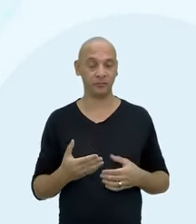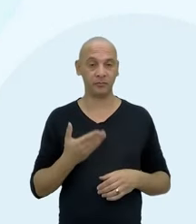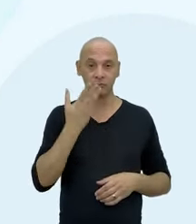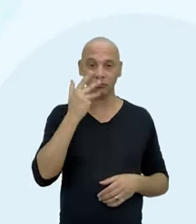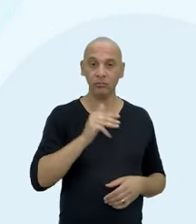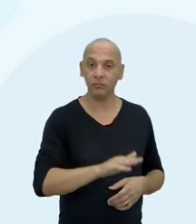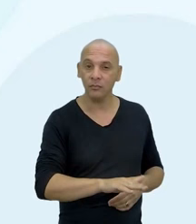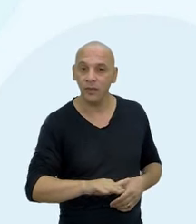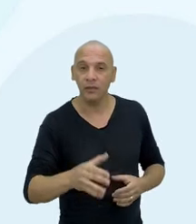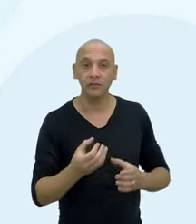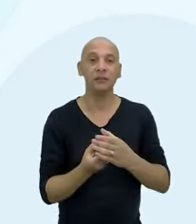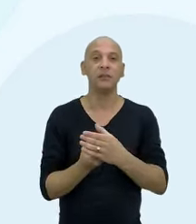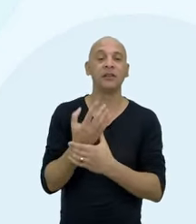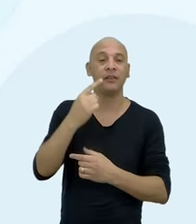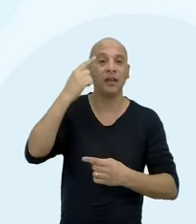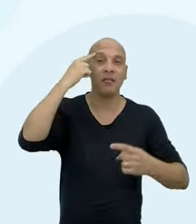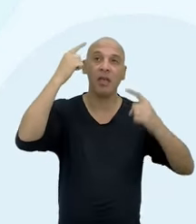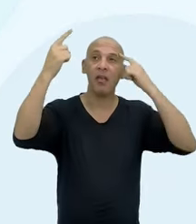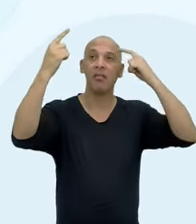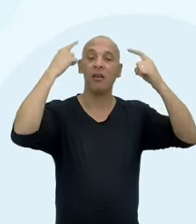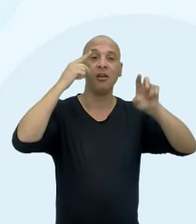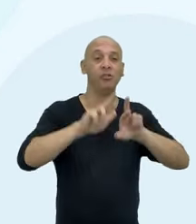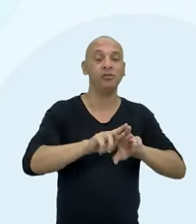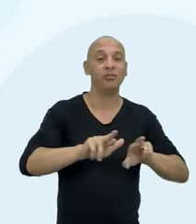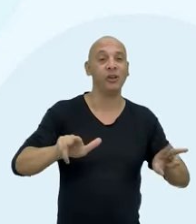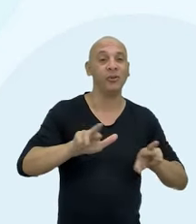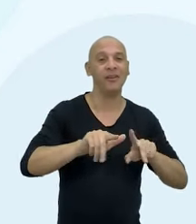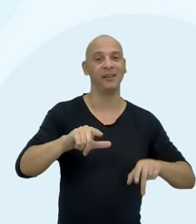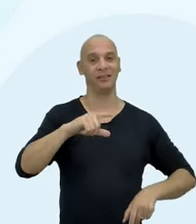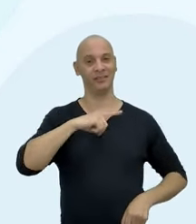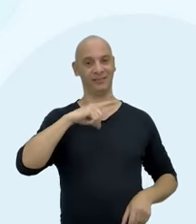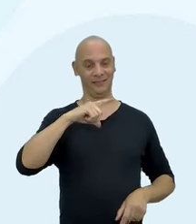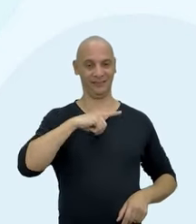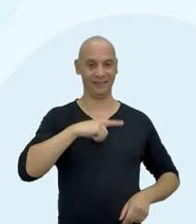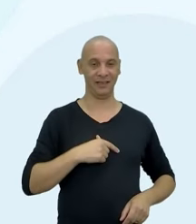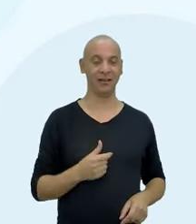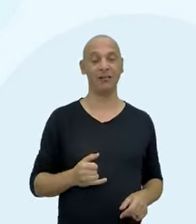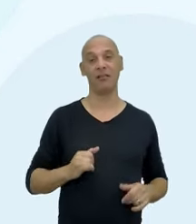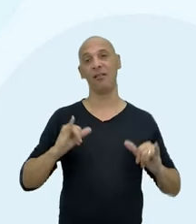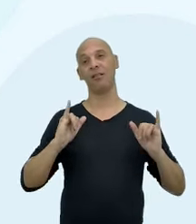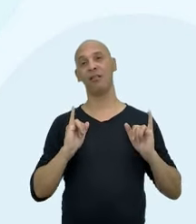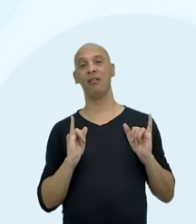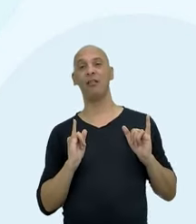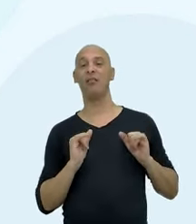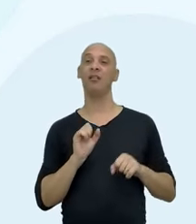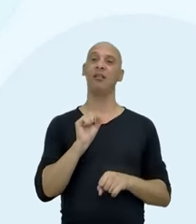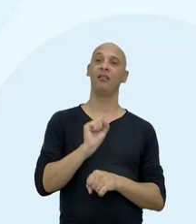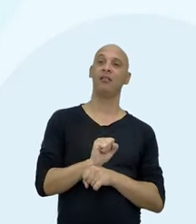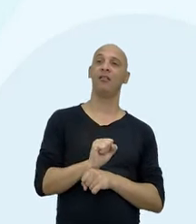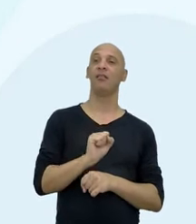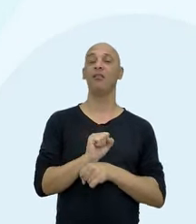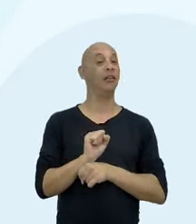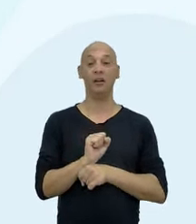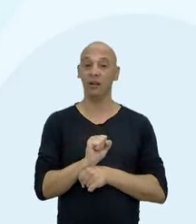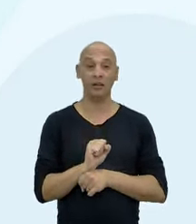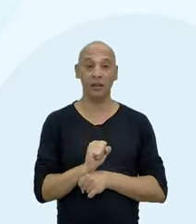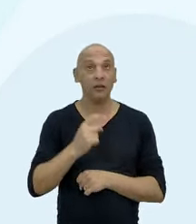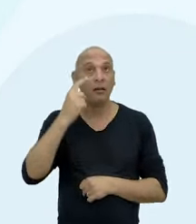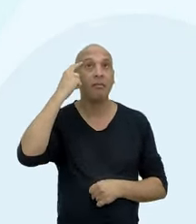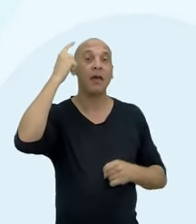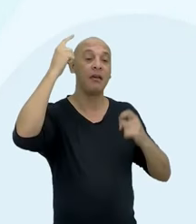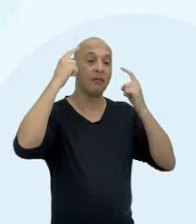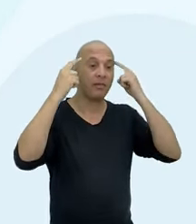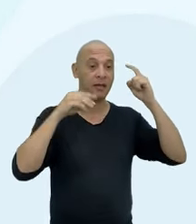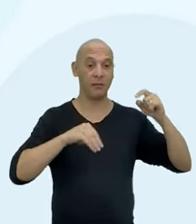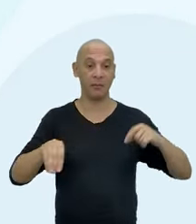criança O estudante criado ideias e não a ser apenas um estudante passivo procurando o caminho que chega até a